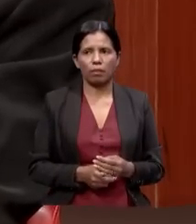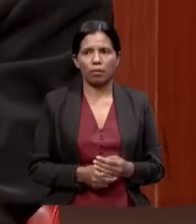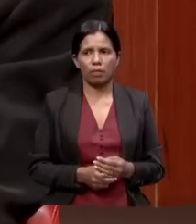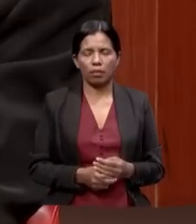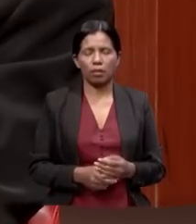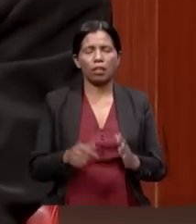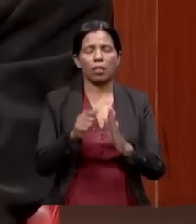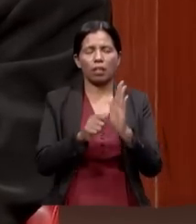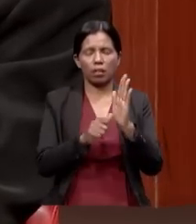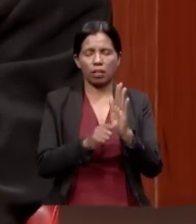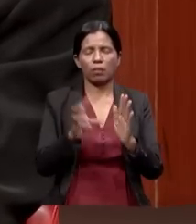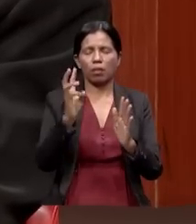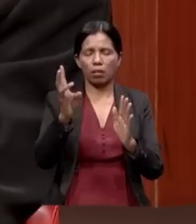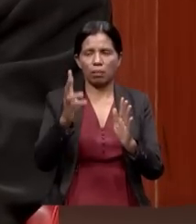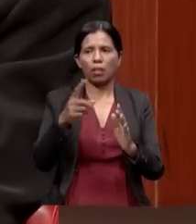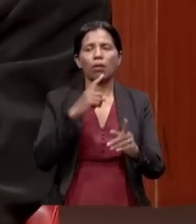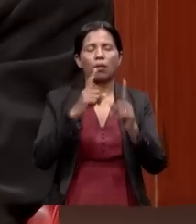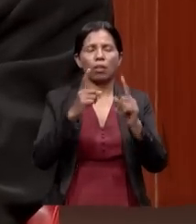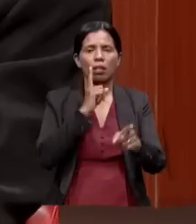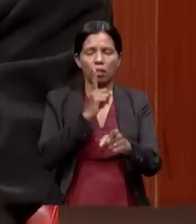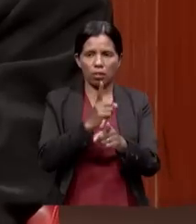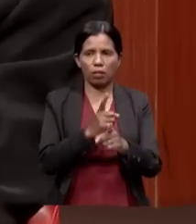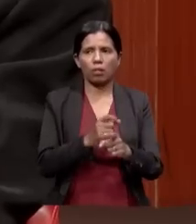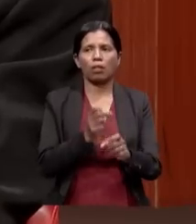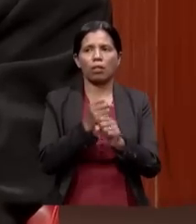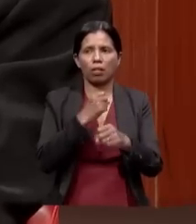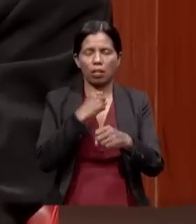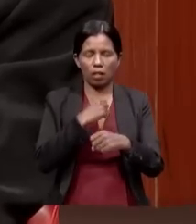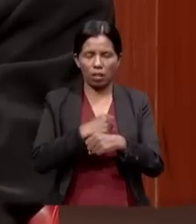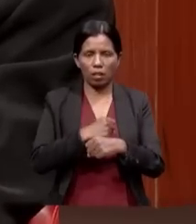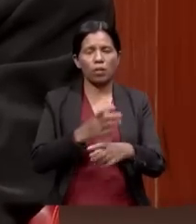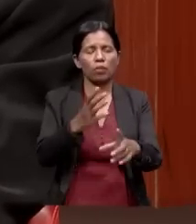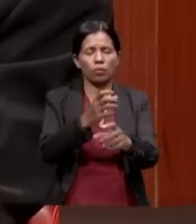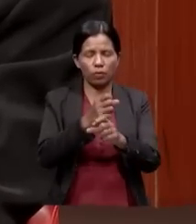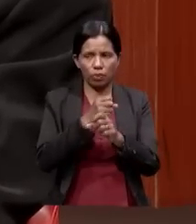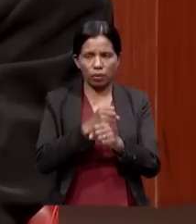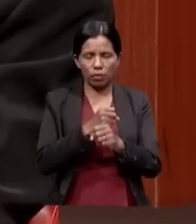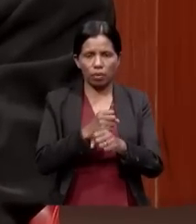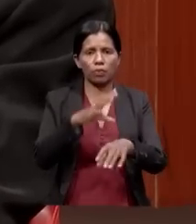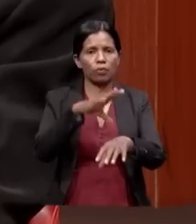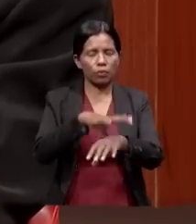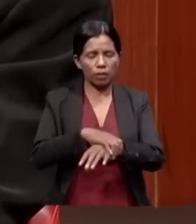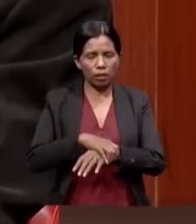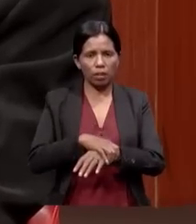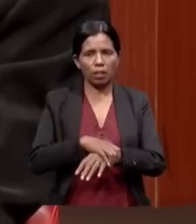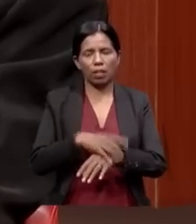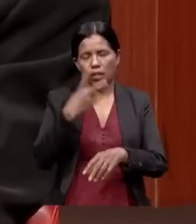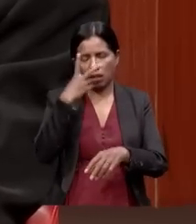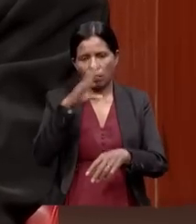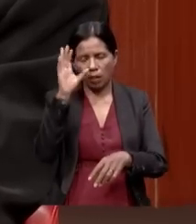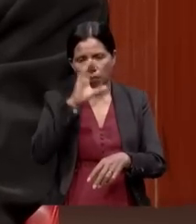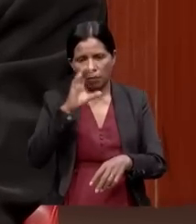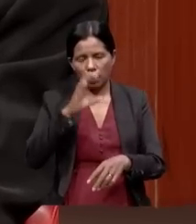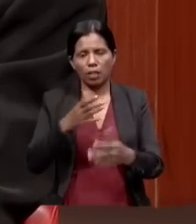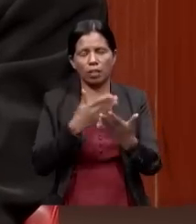artigo 70 até declaro o tempo. Artigo 70 kata, halo busca ka apreensão ka revista ka ba